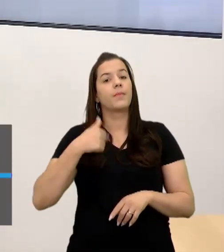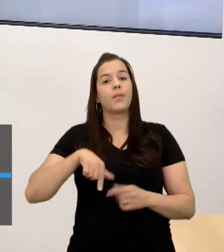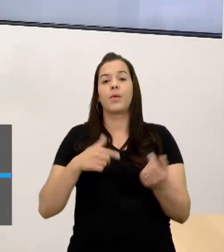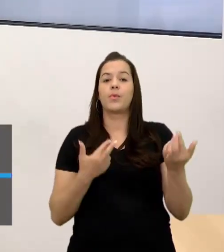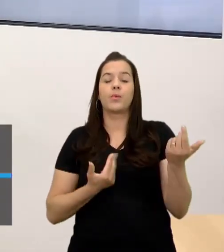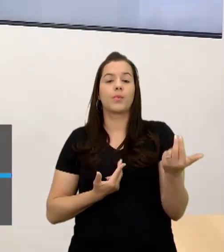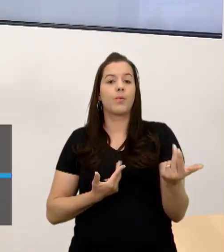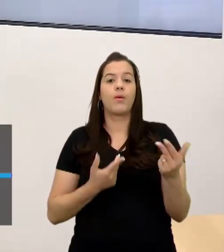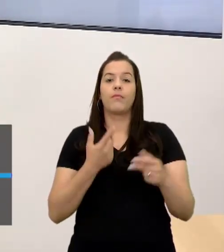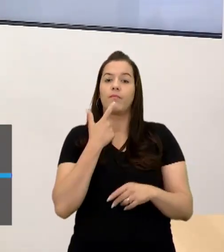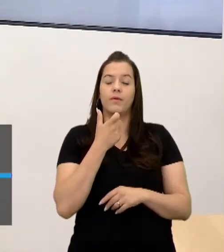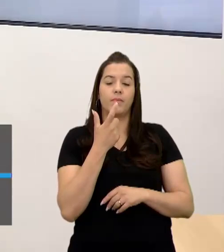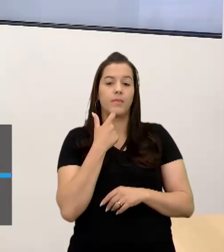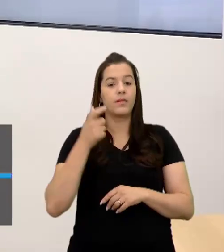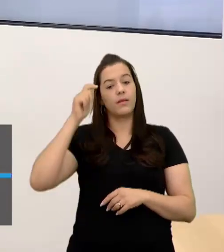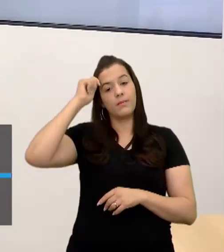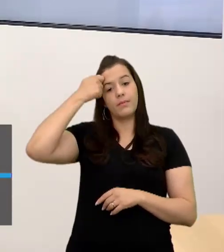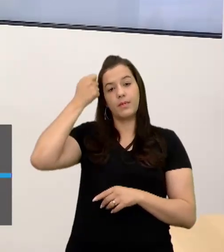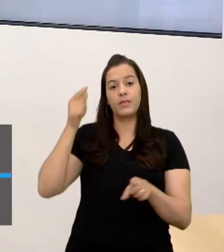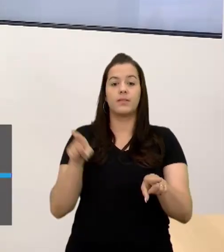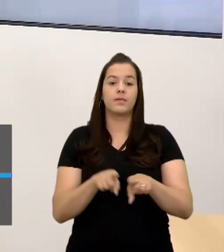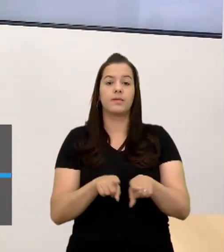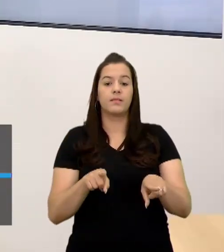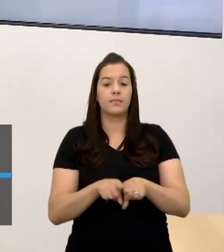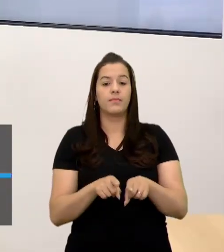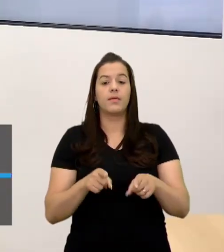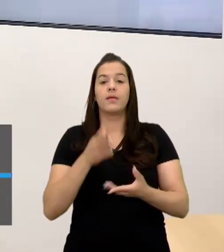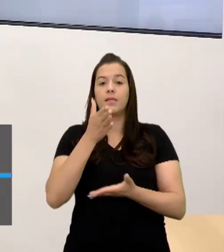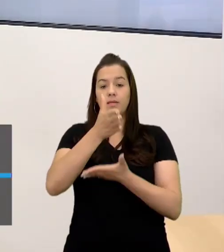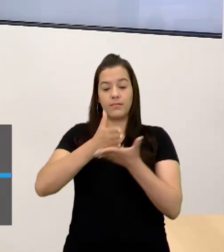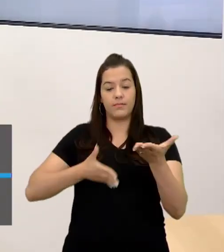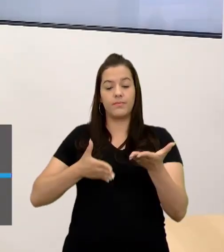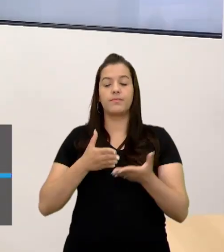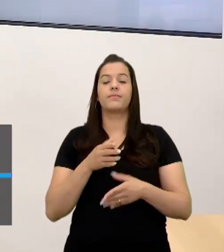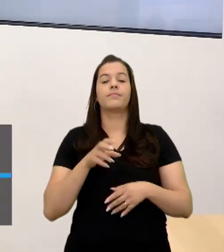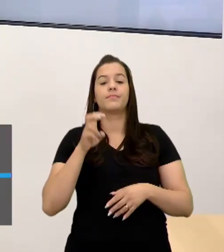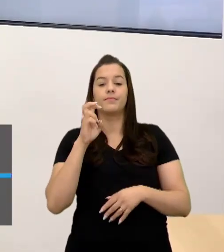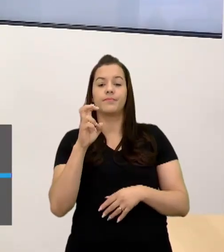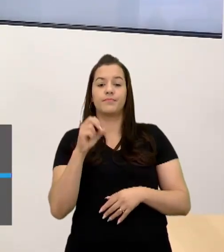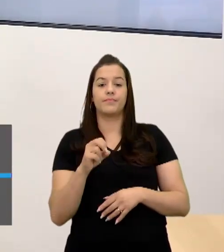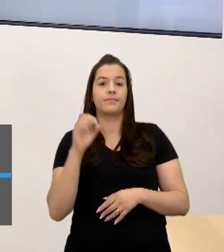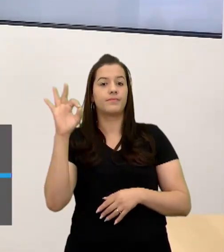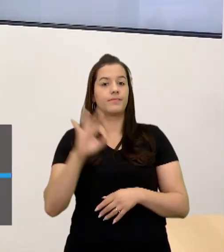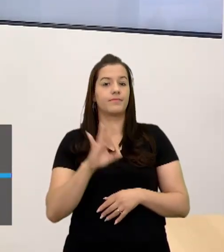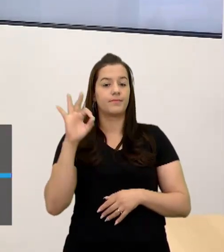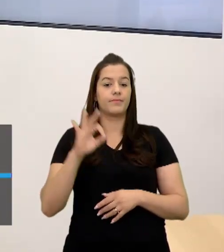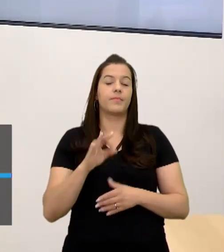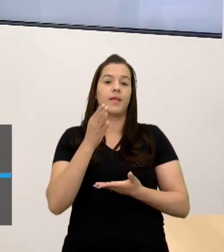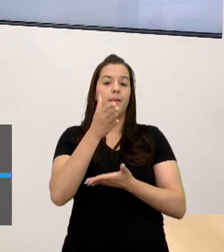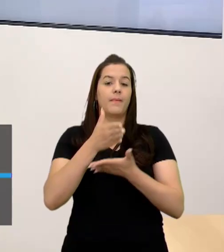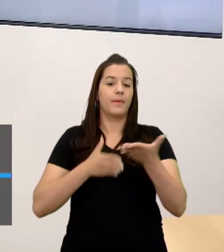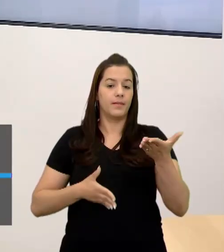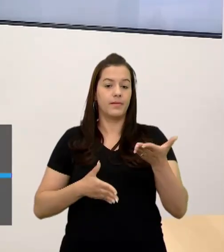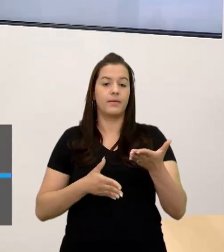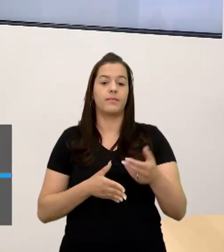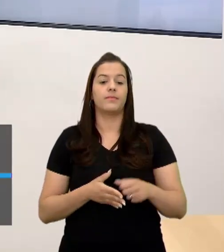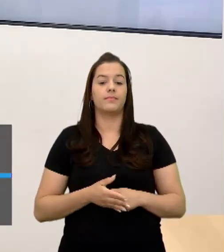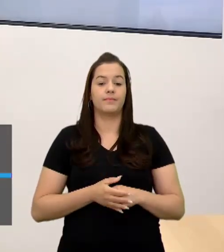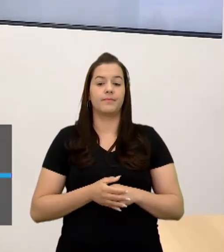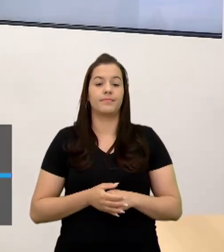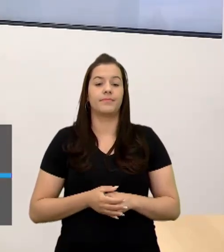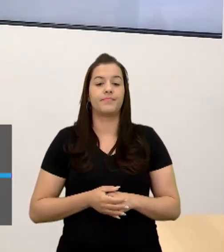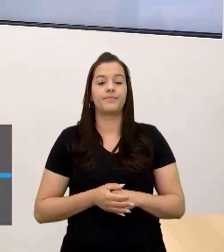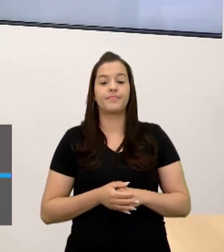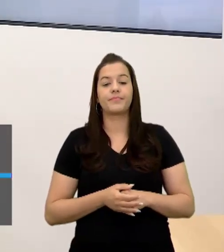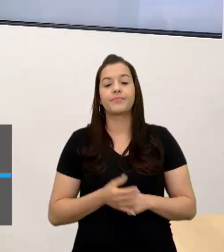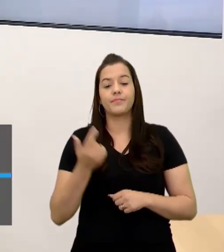que eu tenho para sacar uma vermelha, eu tenho para sacar uma preta também. É meio a meio. 50% é metade do campo amostral. Olha que